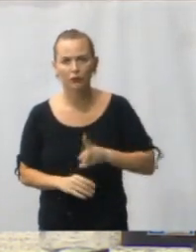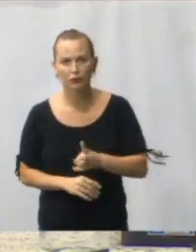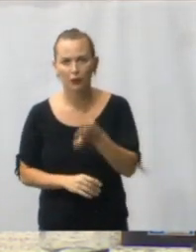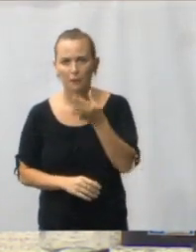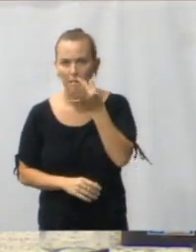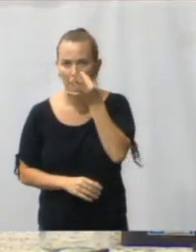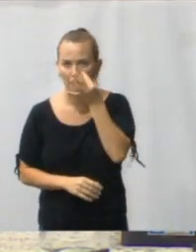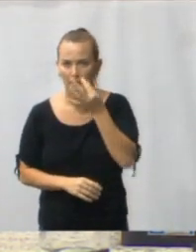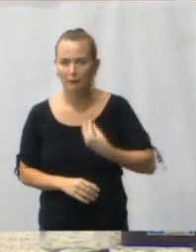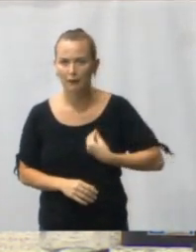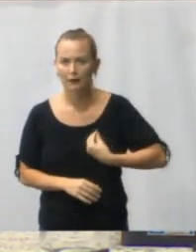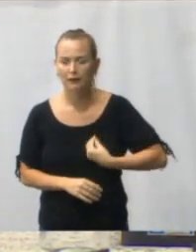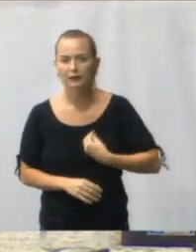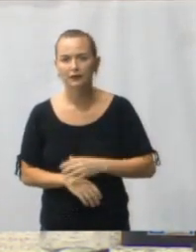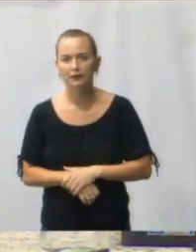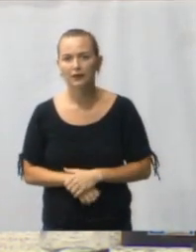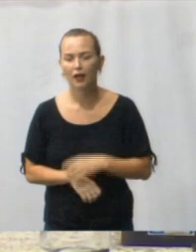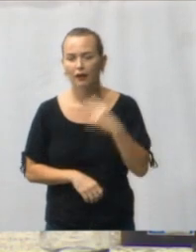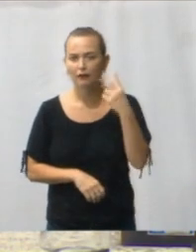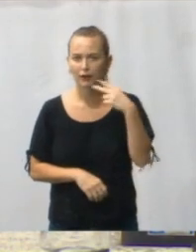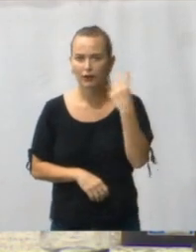ok? É.